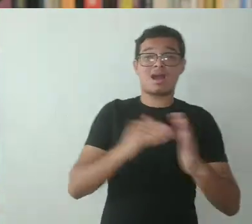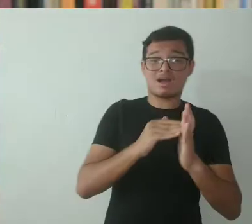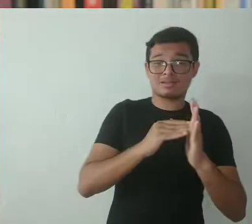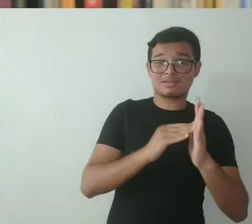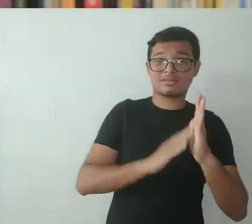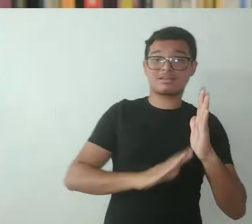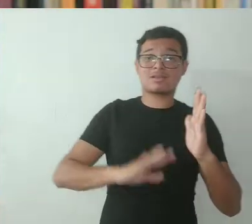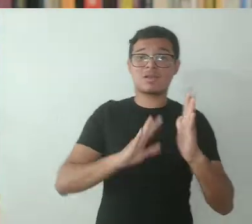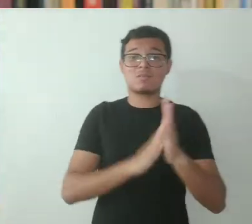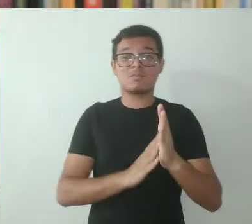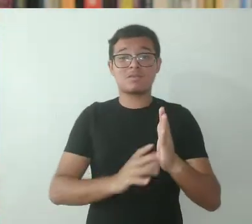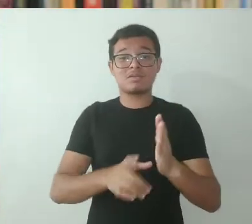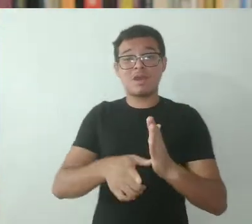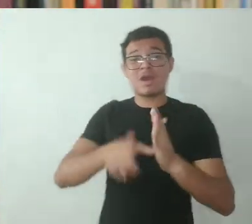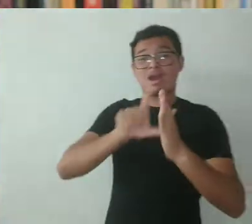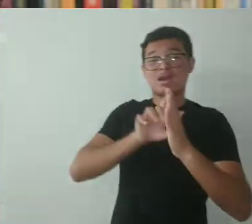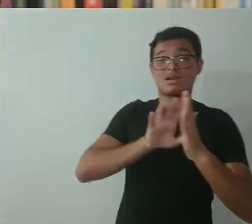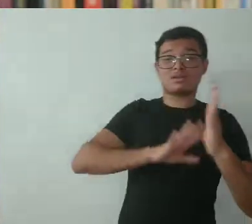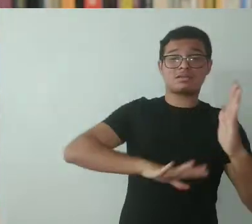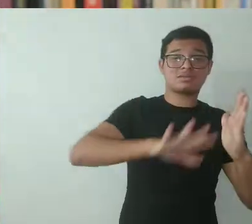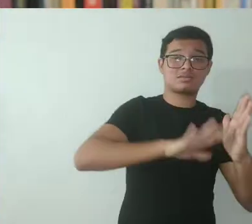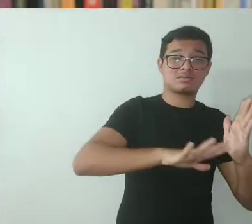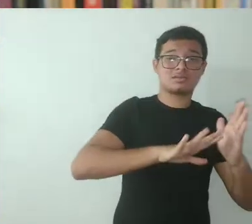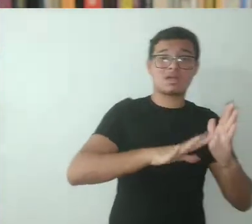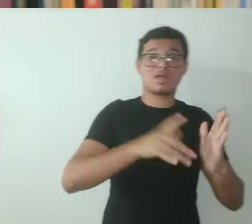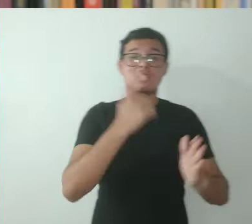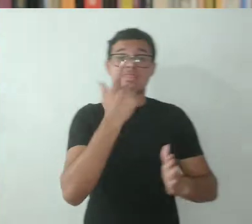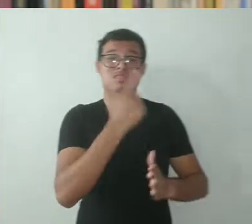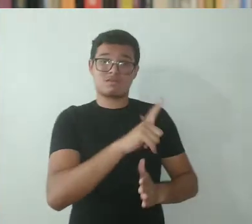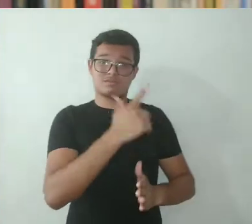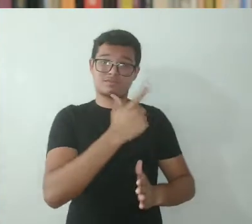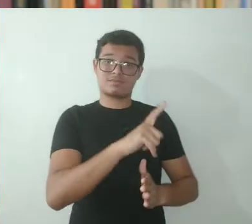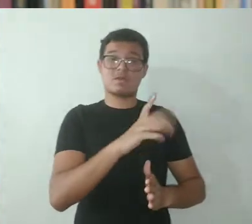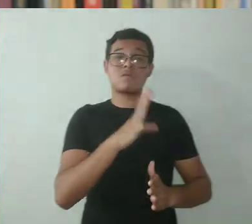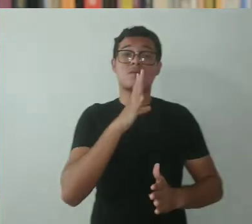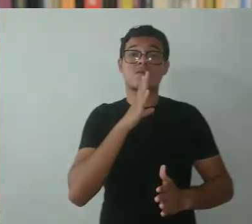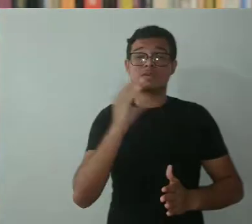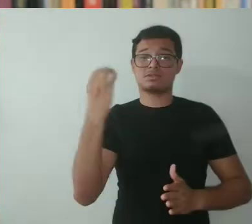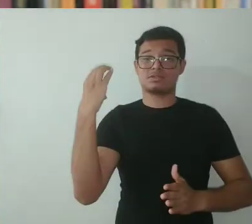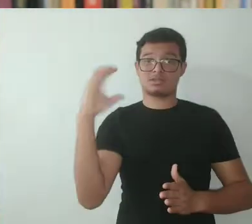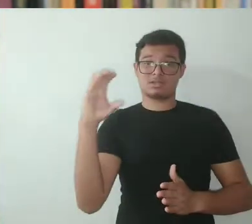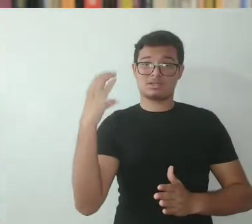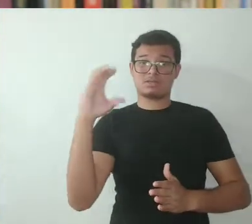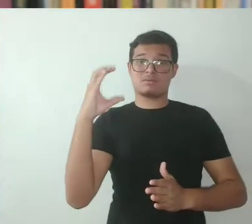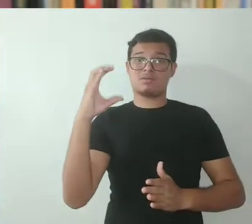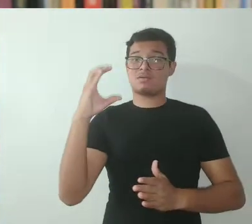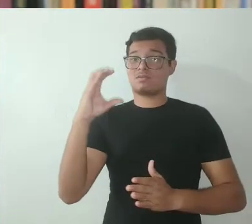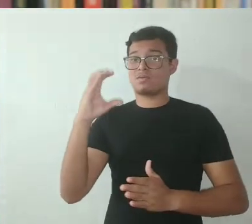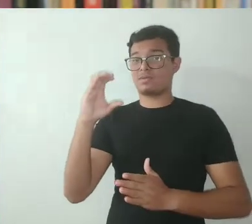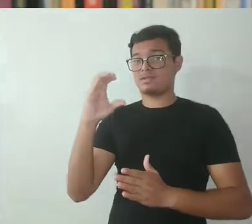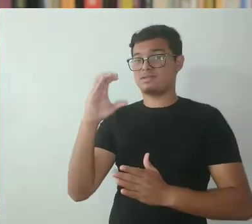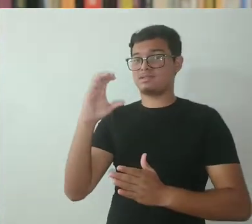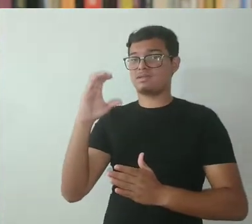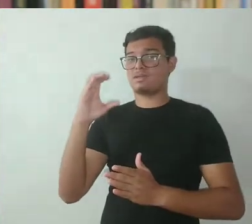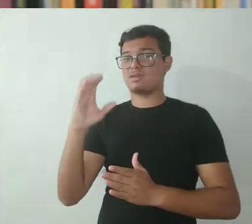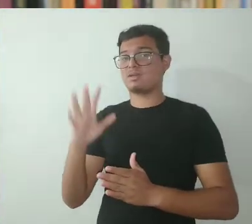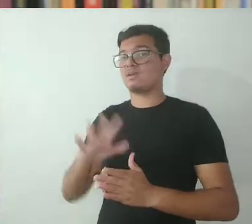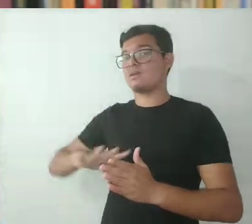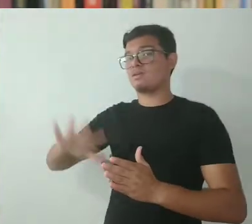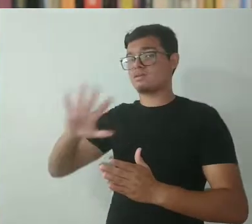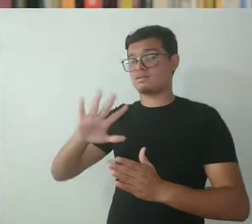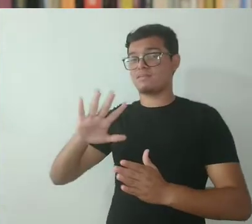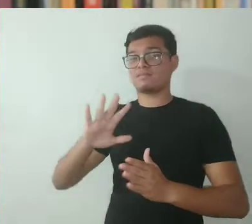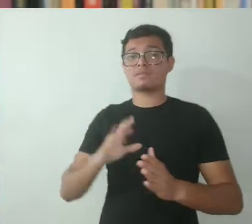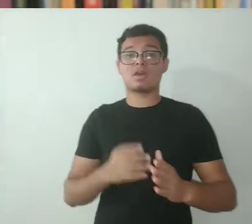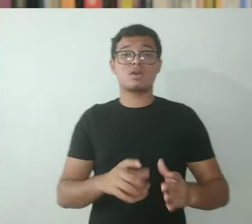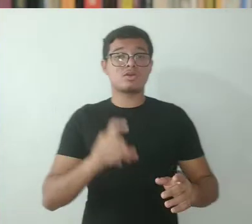pré-revolução industrial, a gente ainda não tinha conhecimento científico. A gente tinha dois tipos de conhecimento: conhecimento religioso e